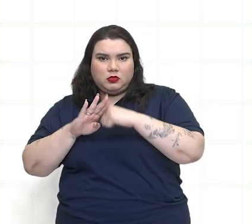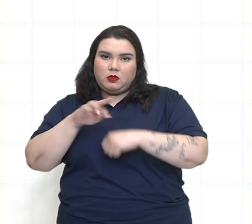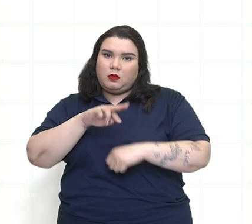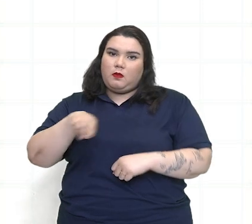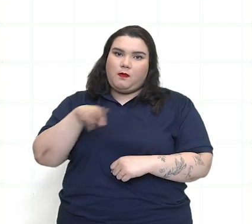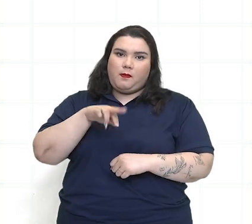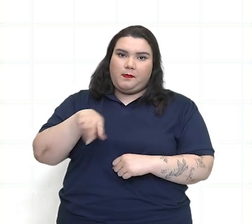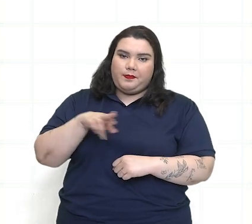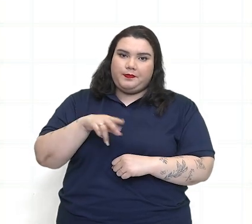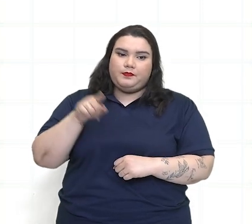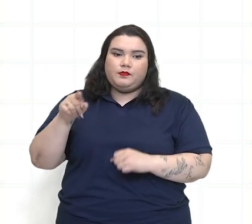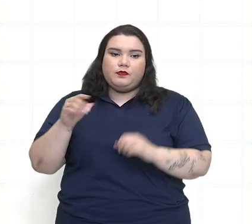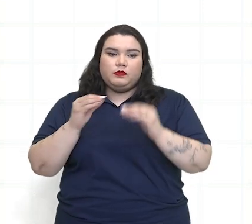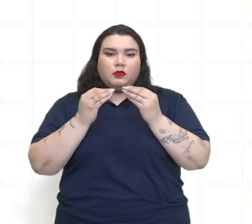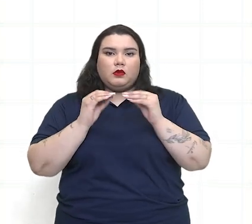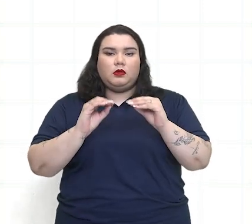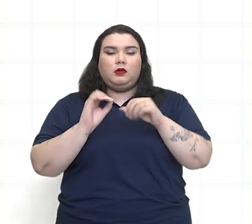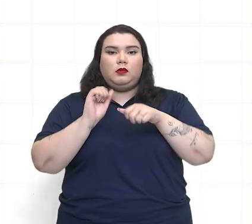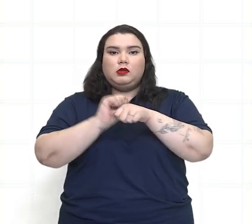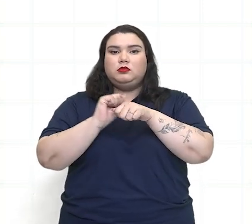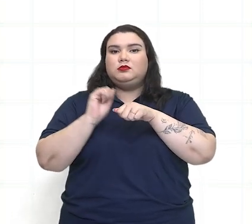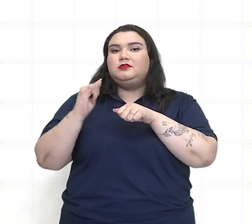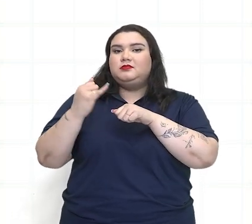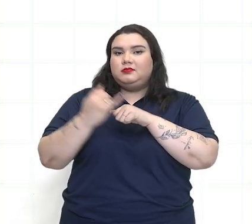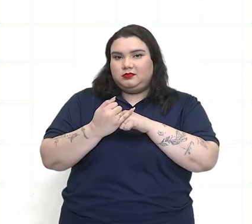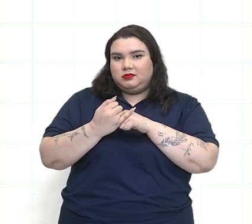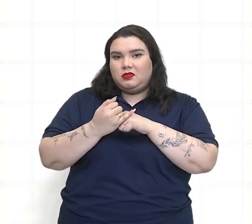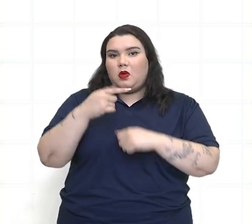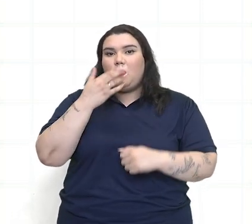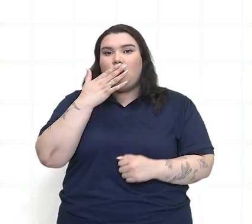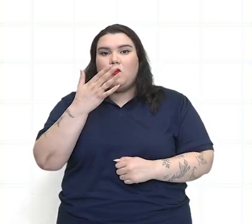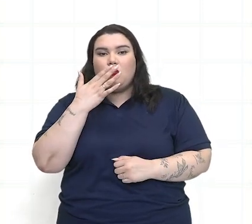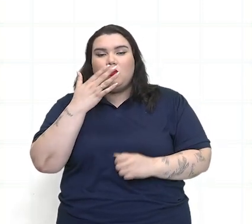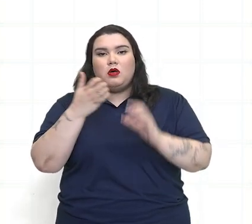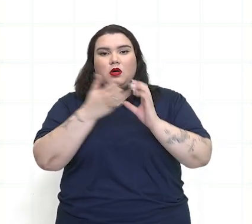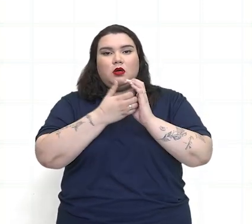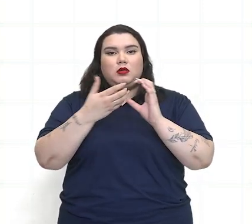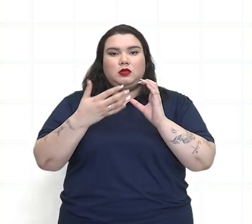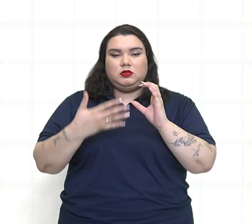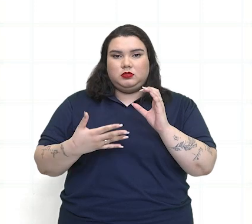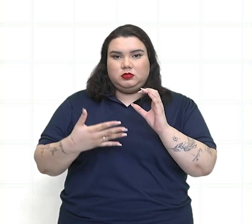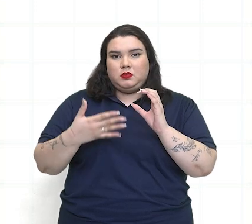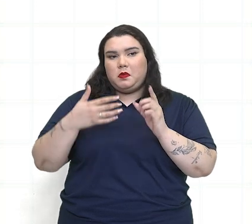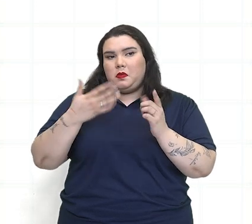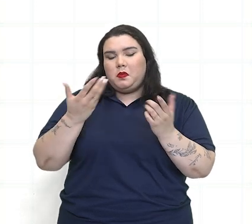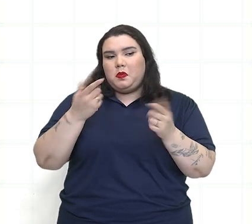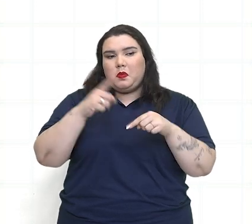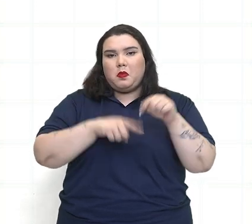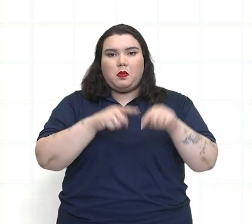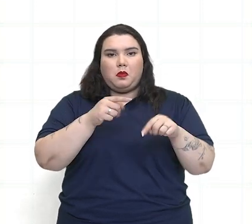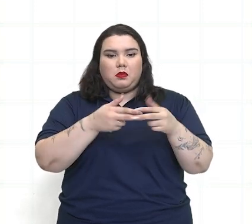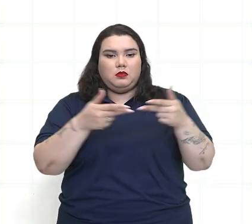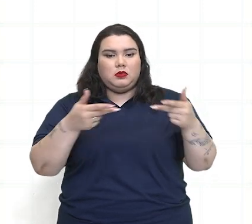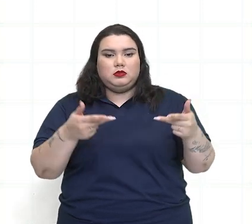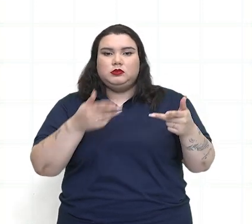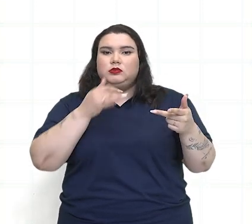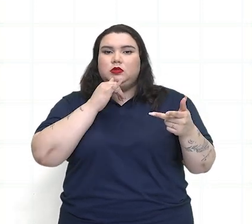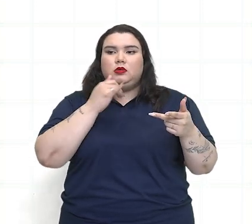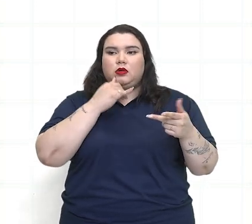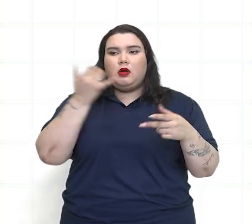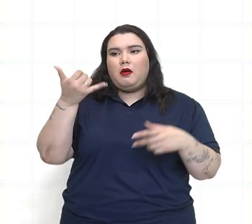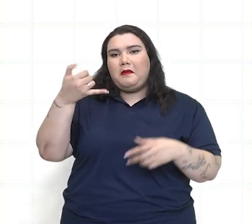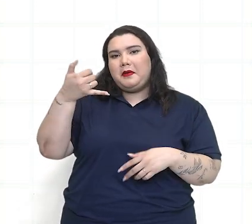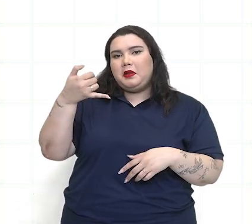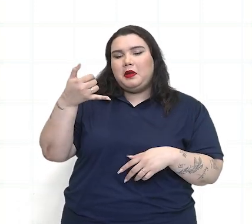nesta frase, é um adjetivo. É a cor que caracteriza um objeto. Por exemplo, eu digo